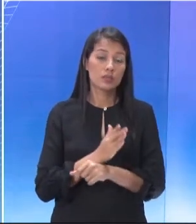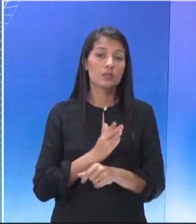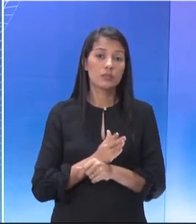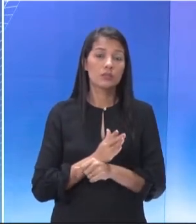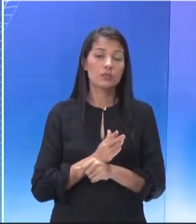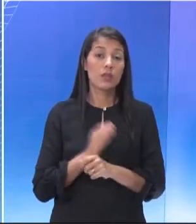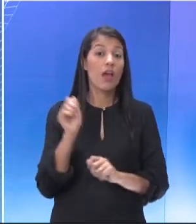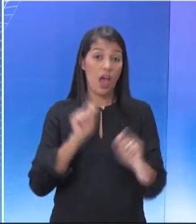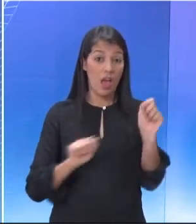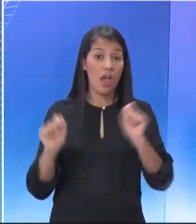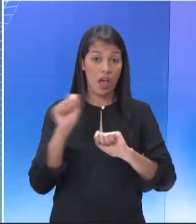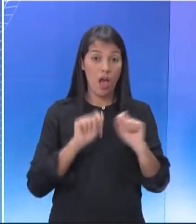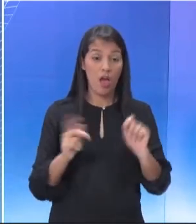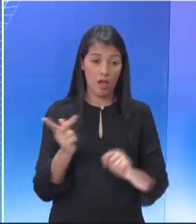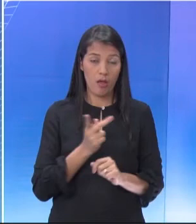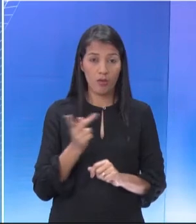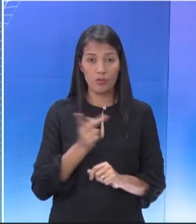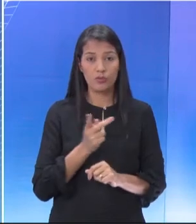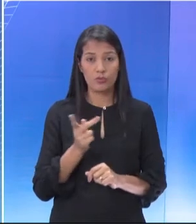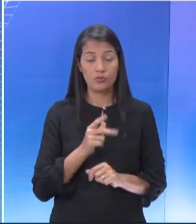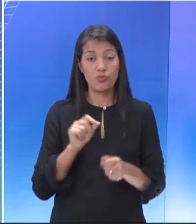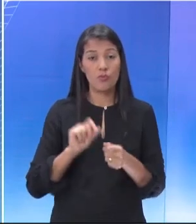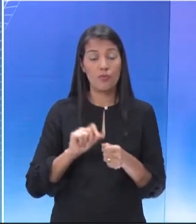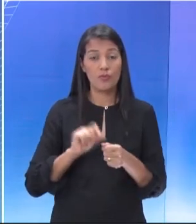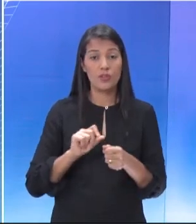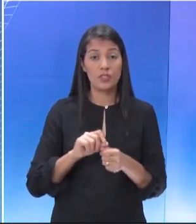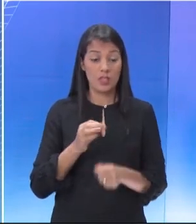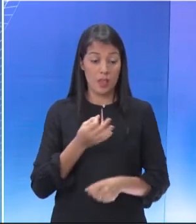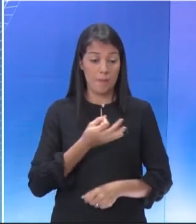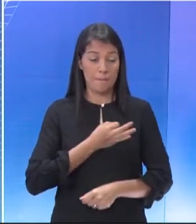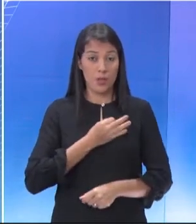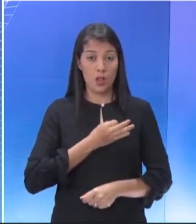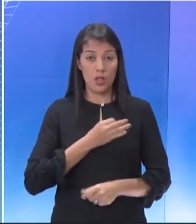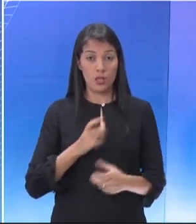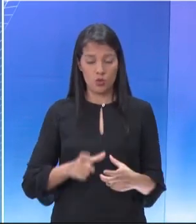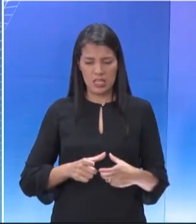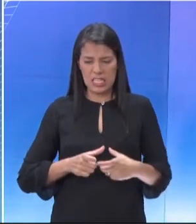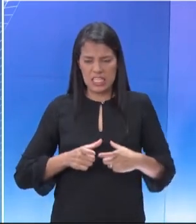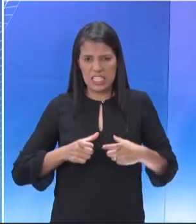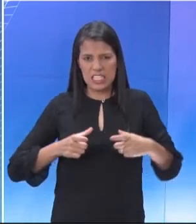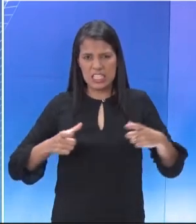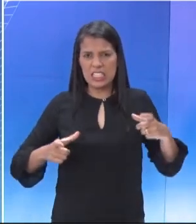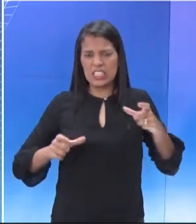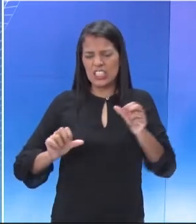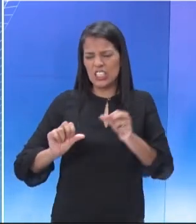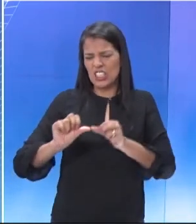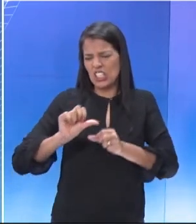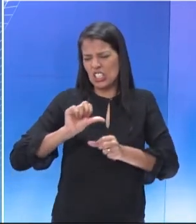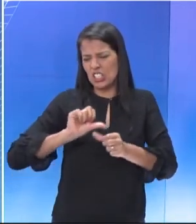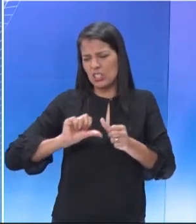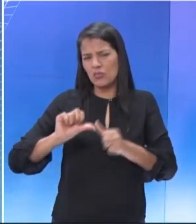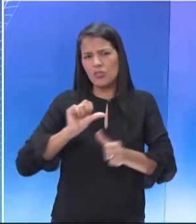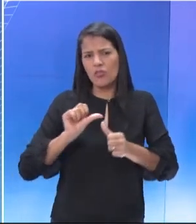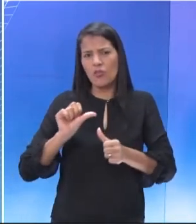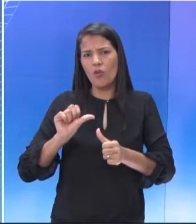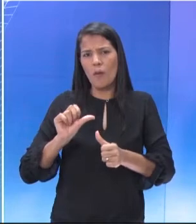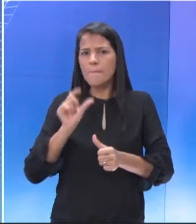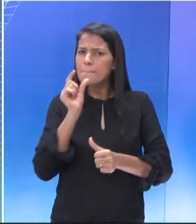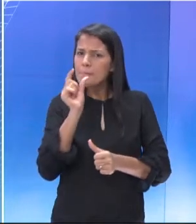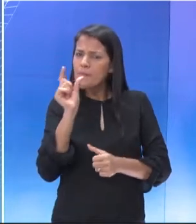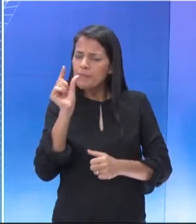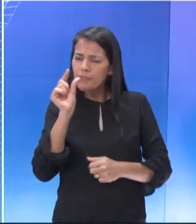fazer com que essa molécula grande se transforme em moléculas menores para aí então poder ser